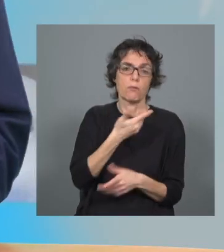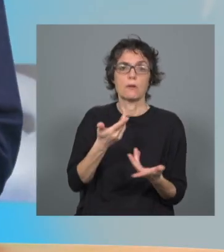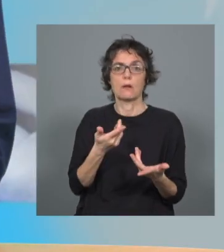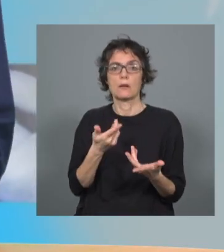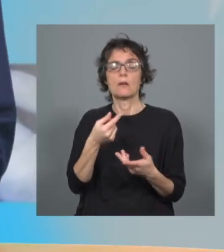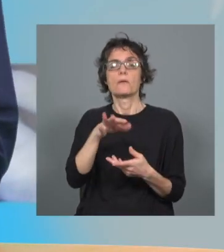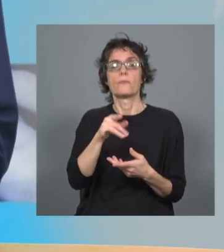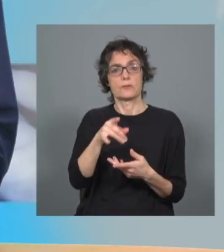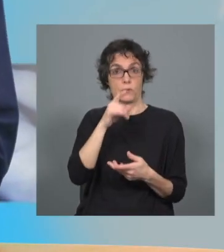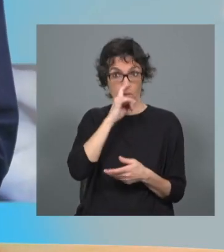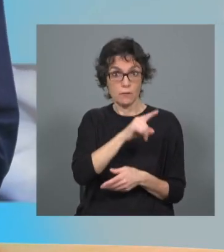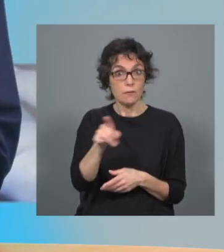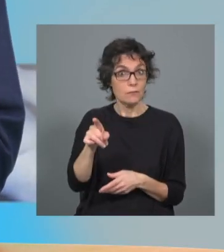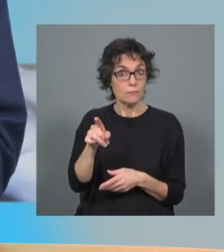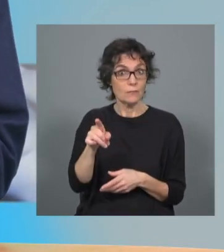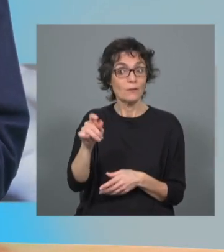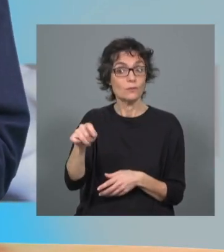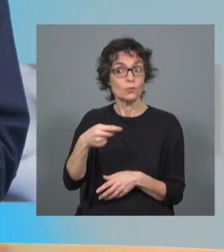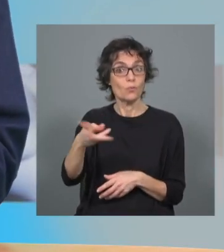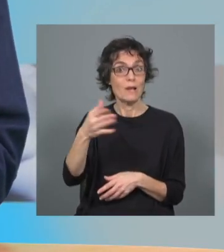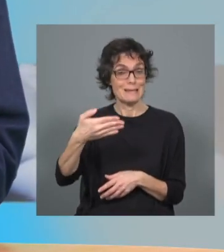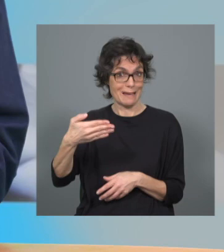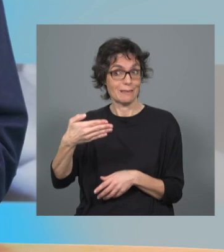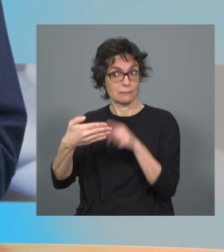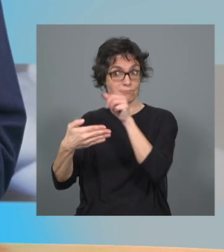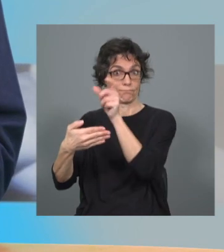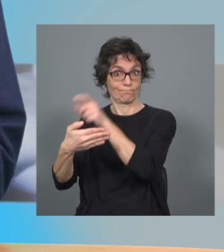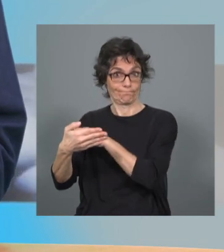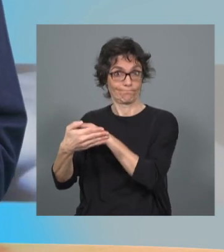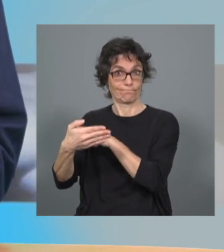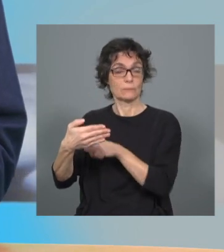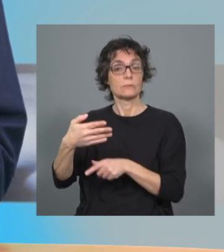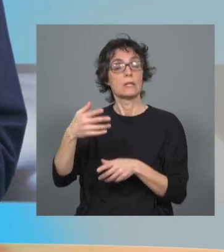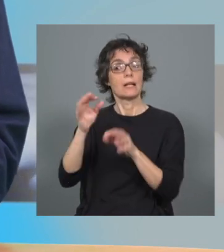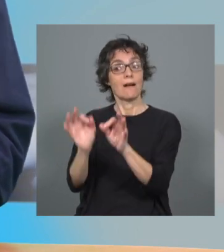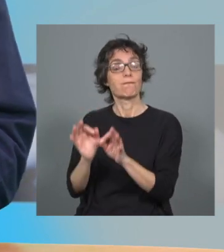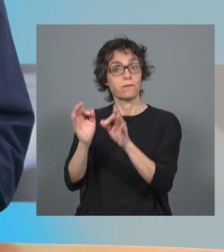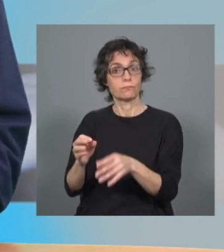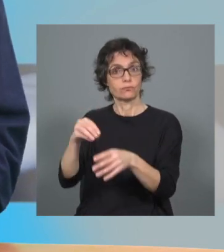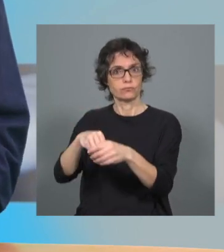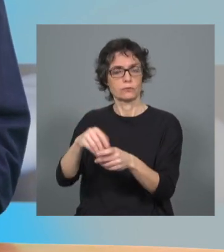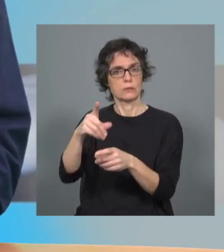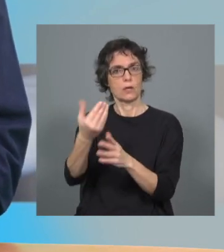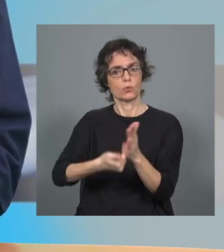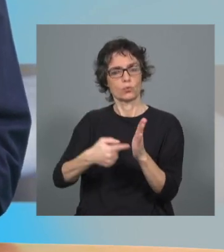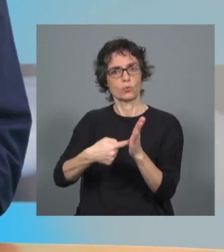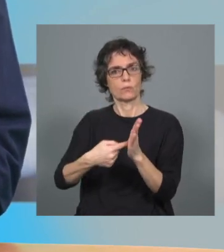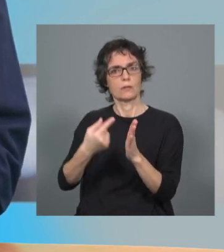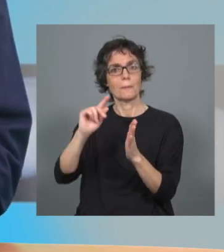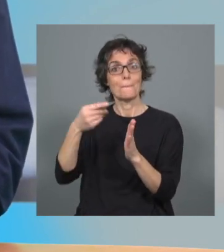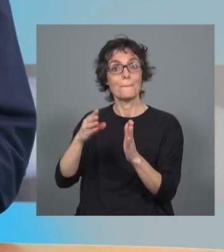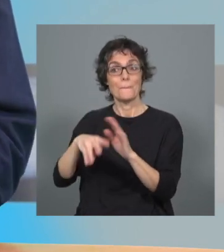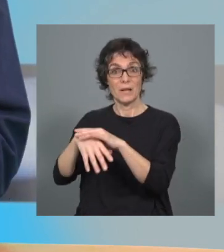problema. Eu recordo que 7 juízes votaram favoravelmente este acórdão, mas 4 desses 7, portanto,